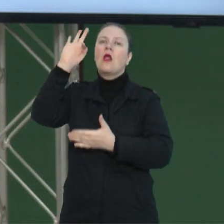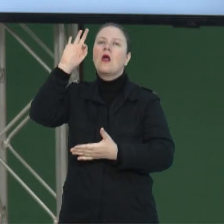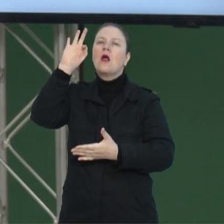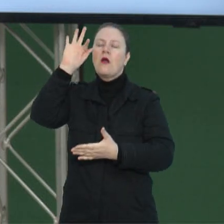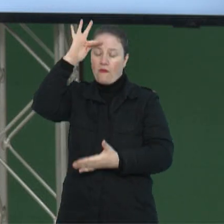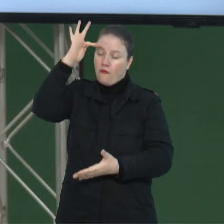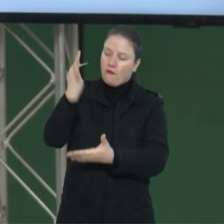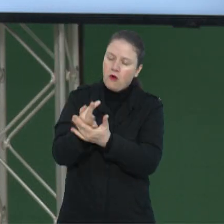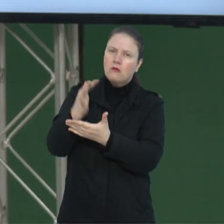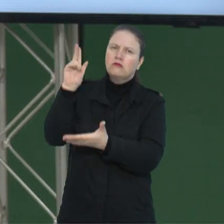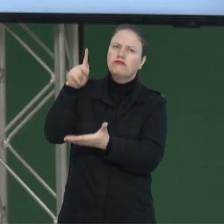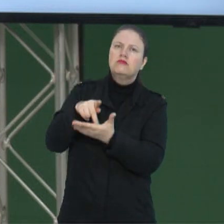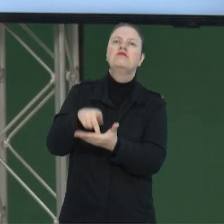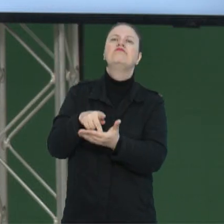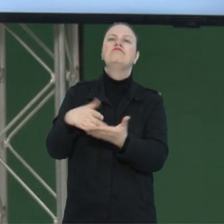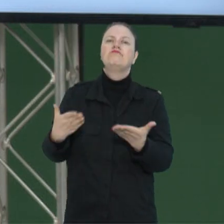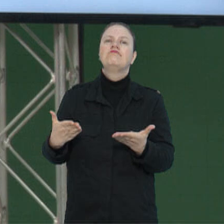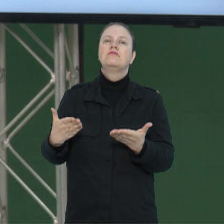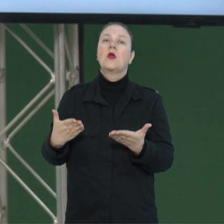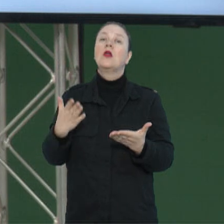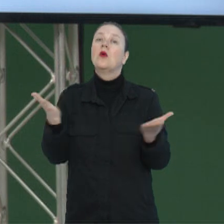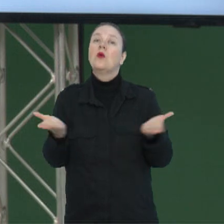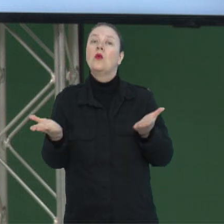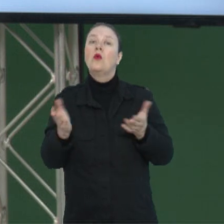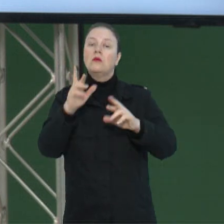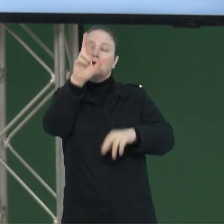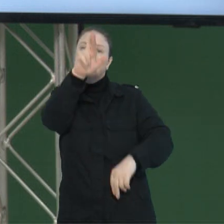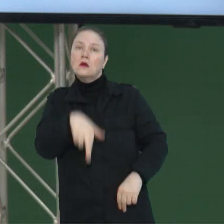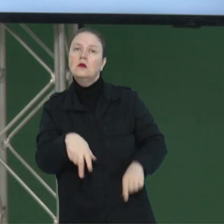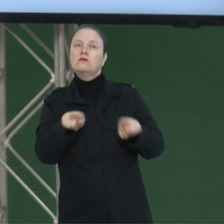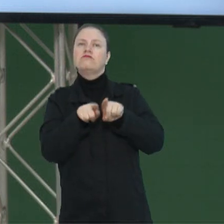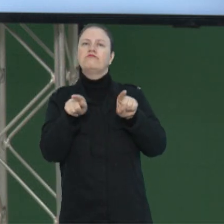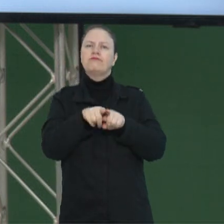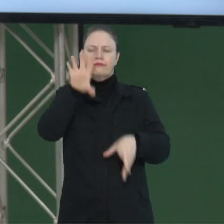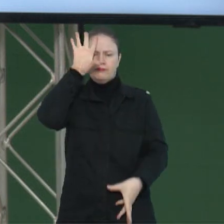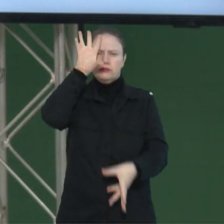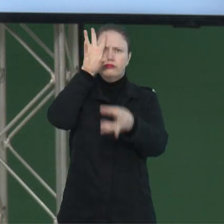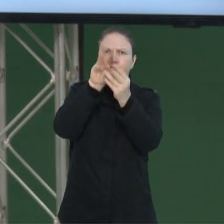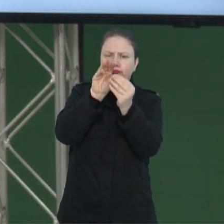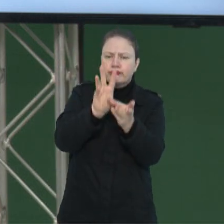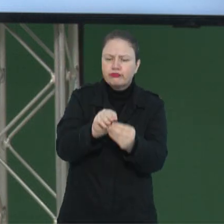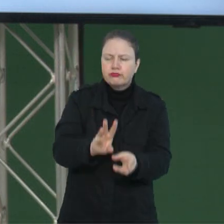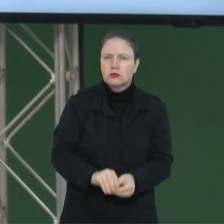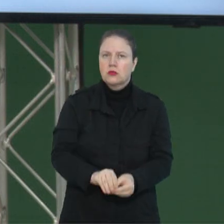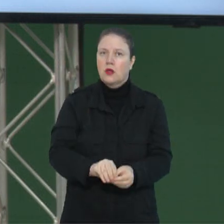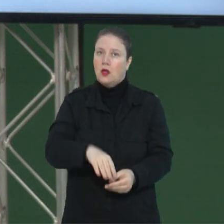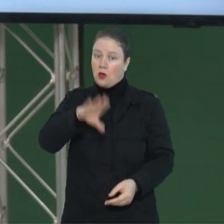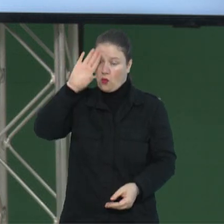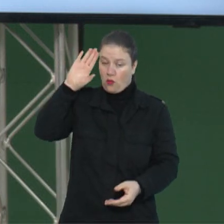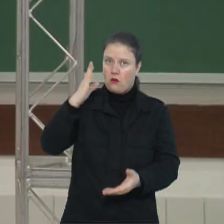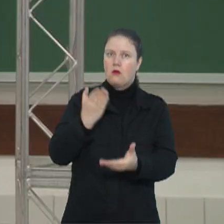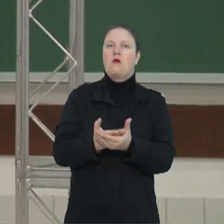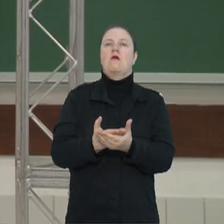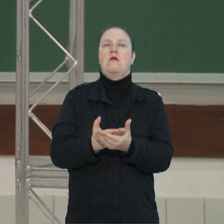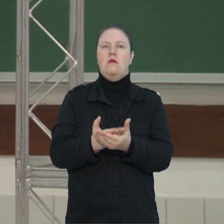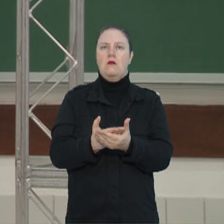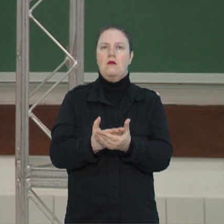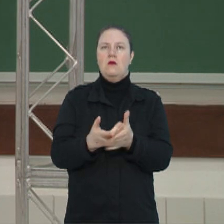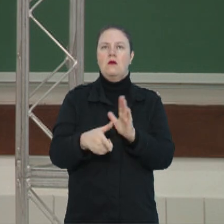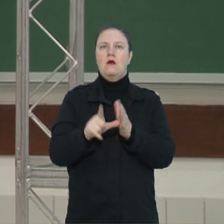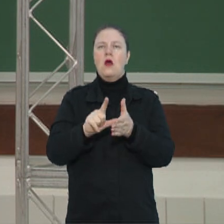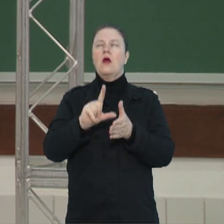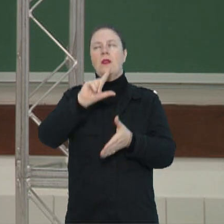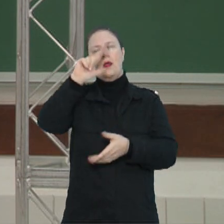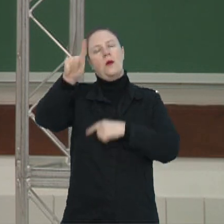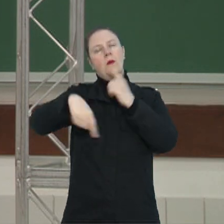ajuda a justificar essa fé aí, tá? Então eu creio para entender e entendo para crer, perfeito? Então Agostinho